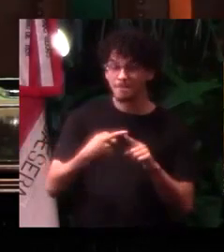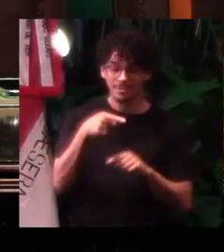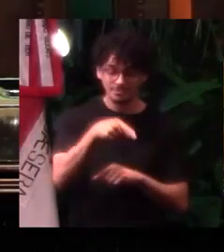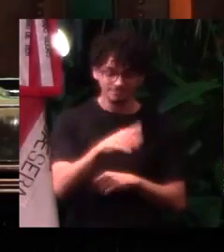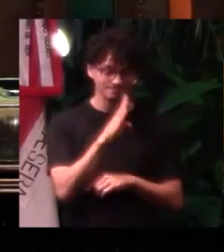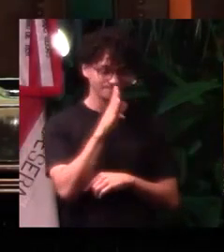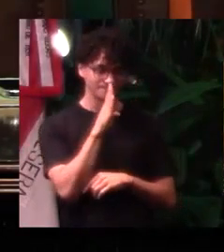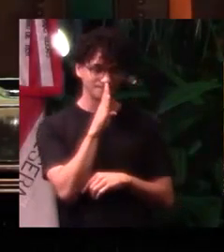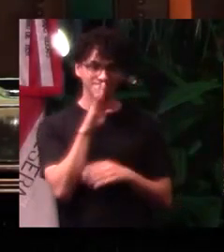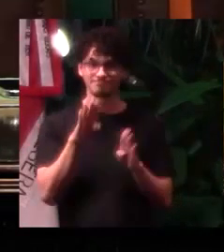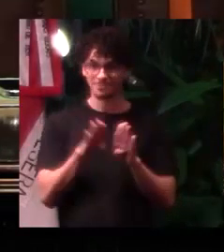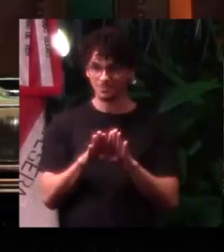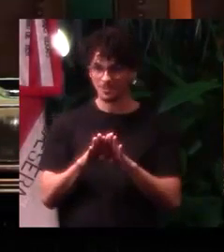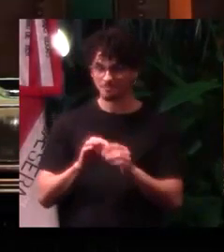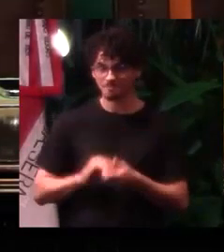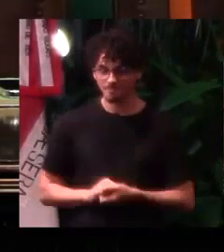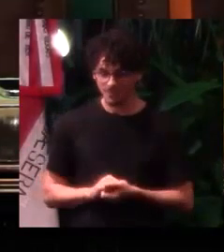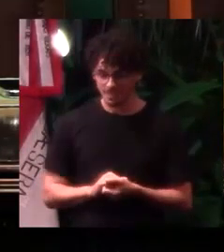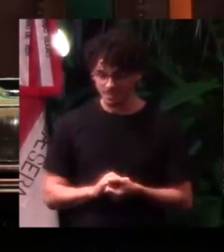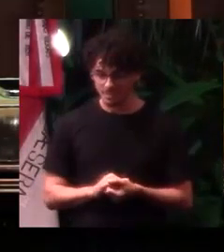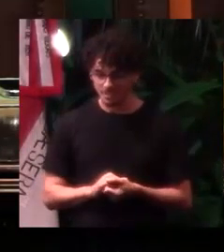né.